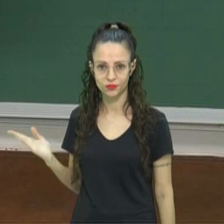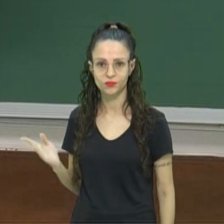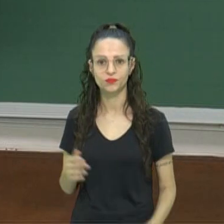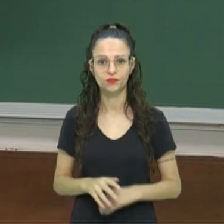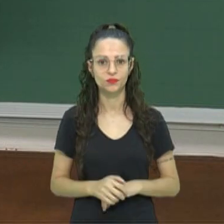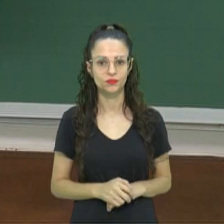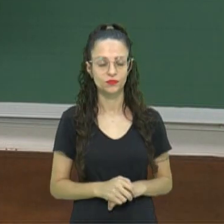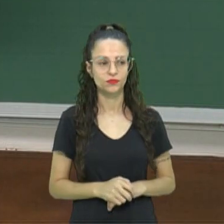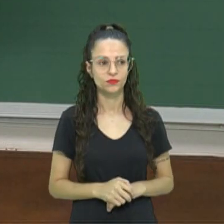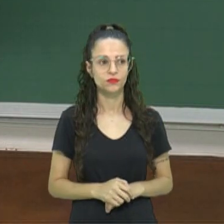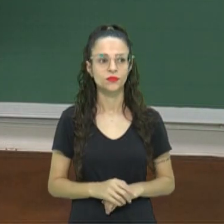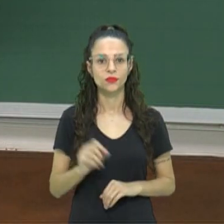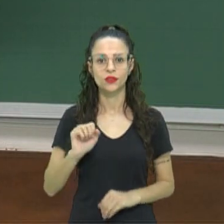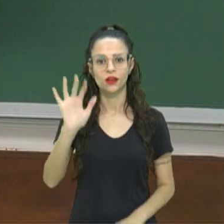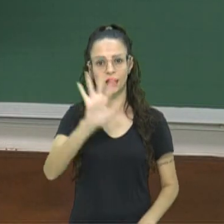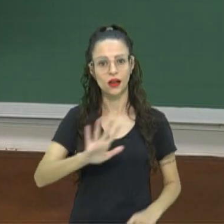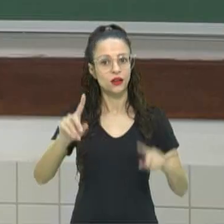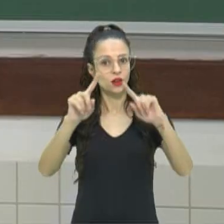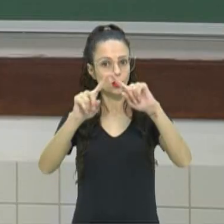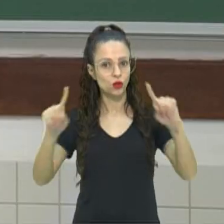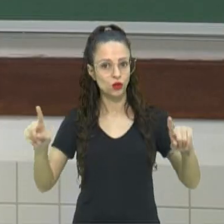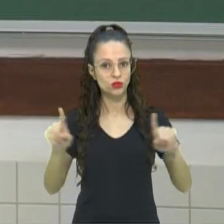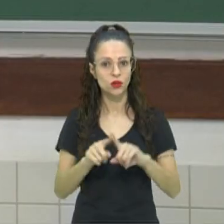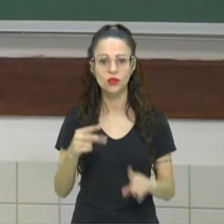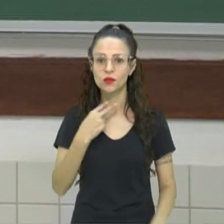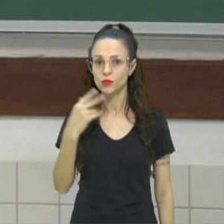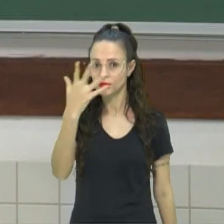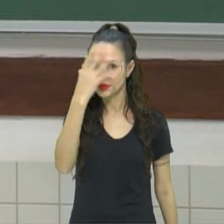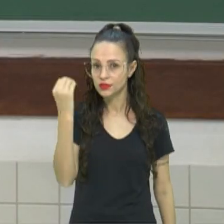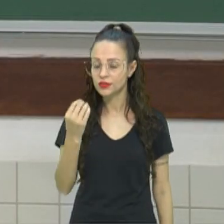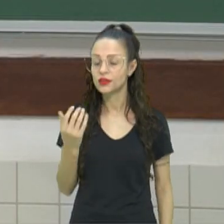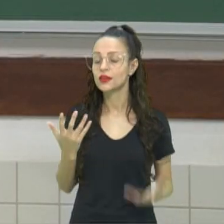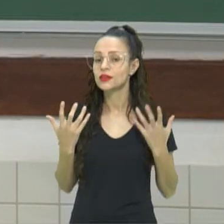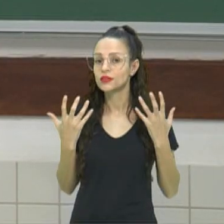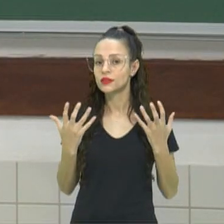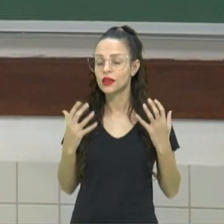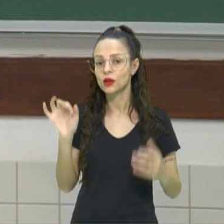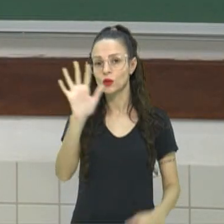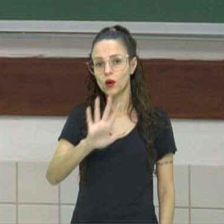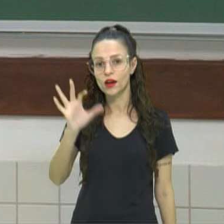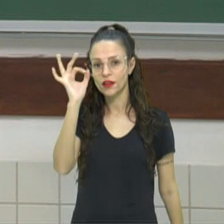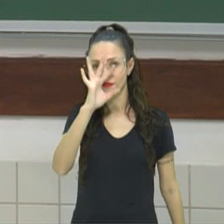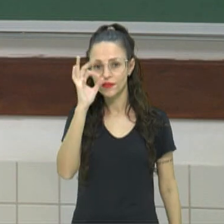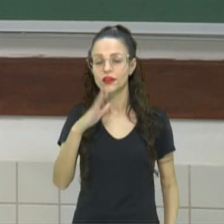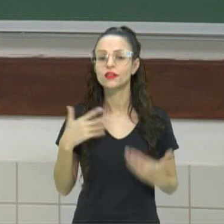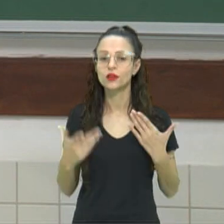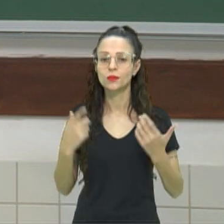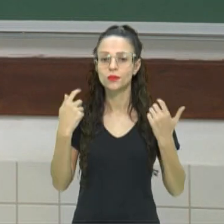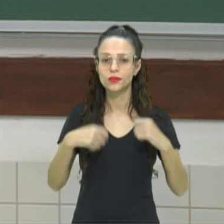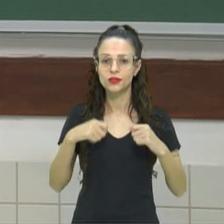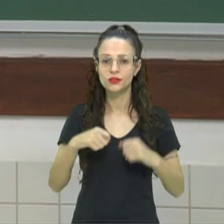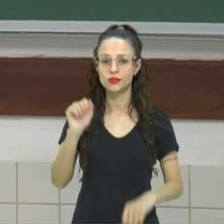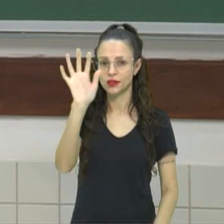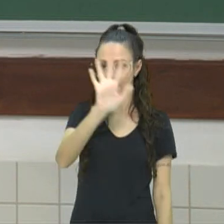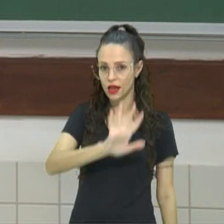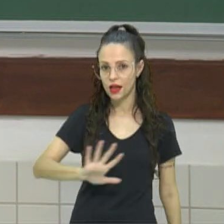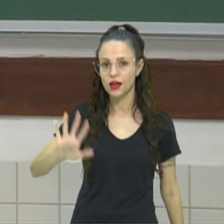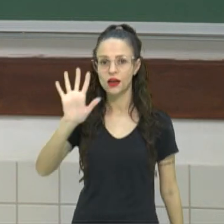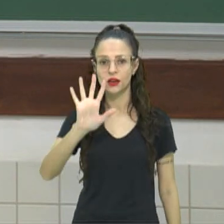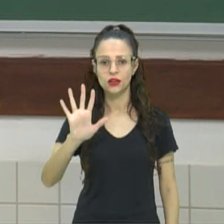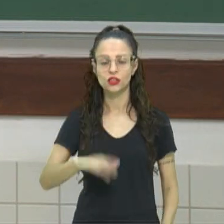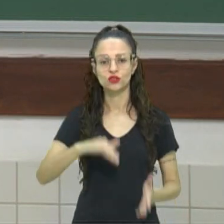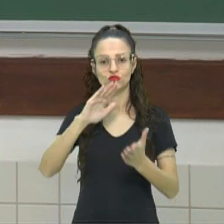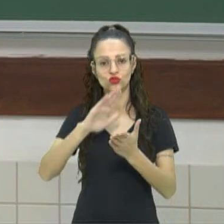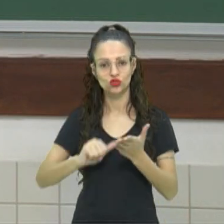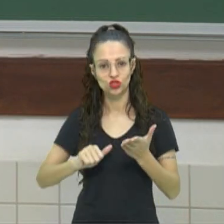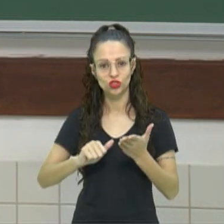0,8798. Essa é a área do losango, nós não podemos esquecer, o que eu quero é a área verde. Então, o que eu preciso fazer? A área total,